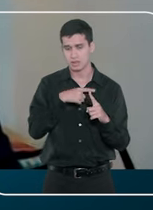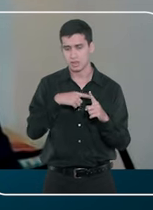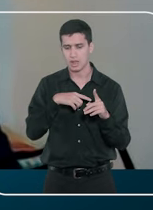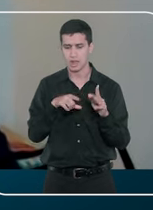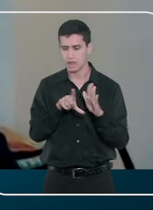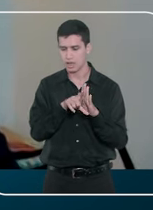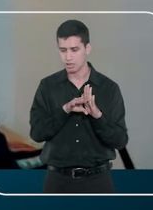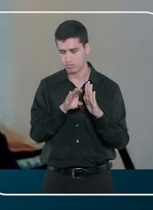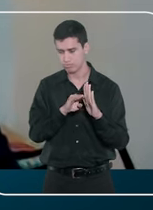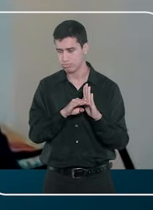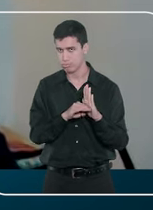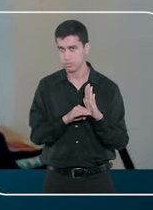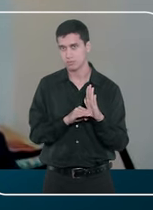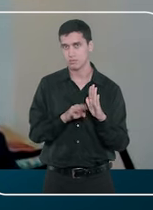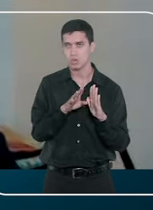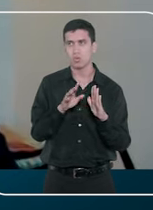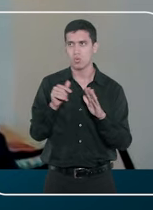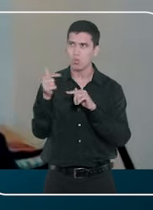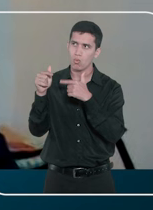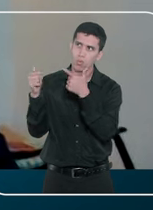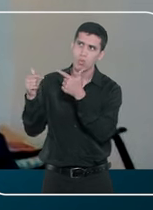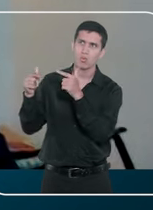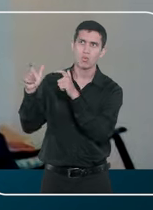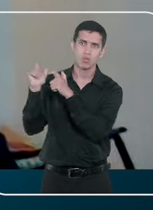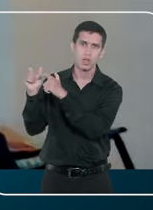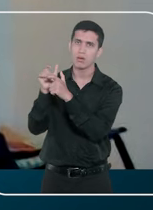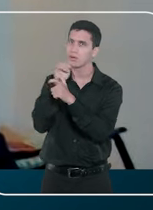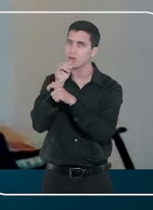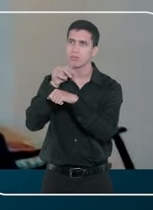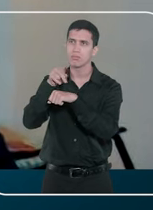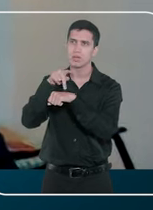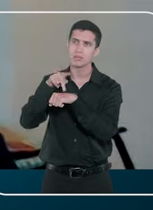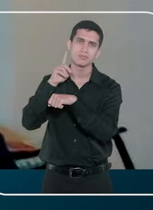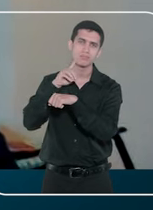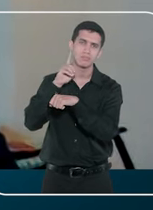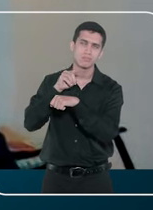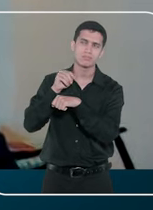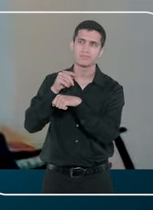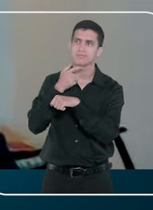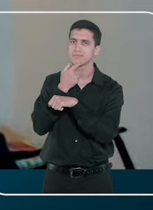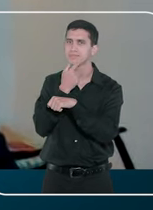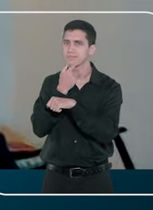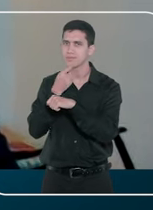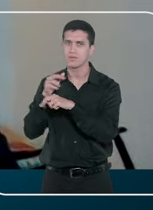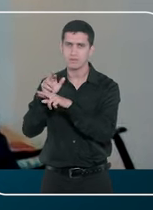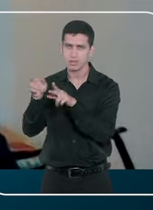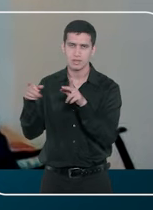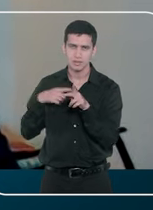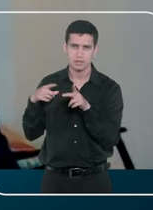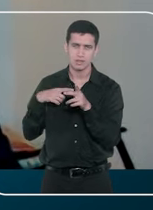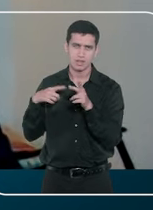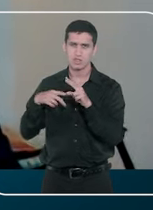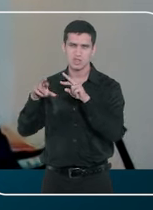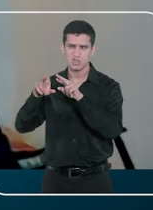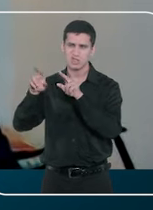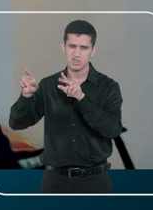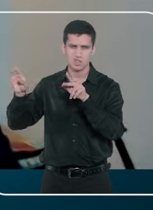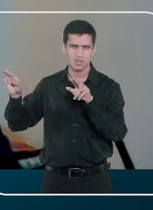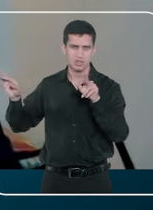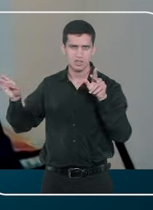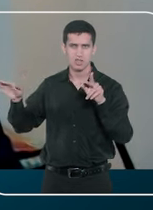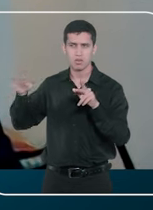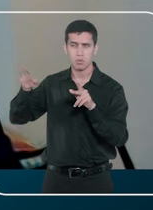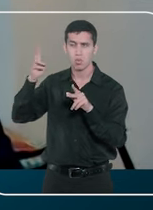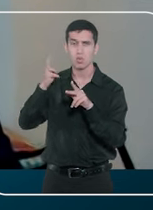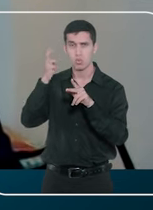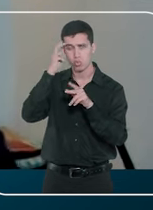ordenamentos outros, como por exemplo nos Estados Unidos, na Inglaterra, países marcados por tradições jurídicas distintas, o que acontece quando